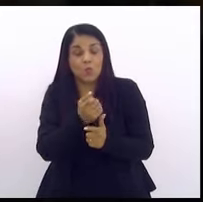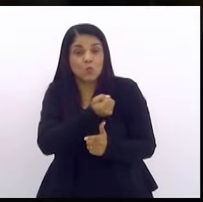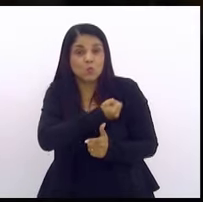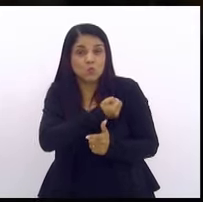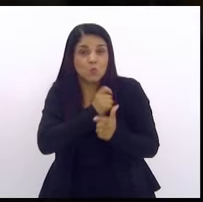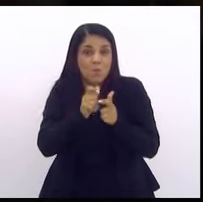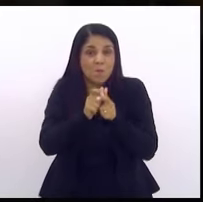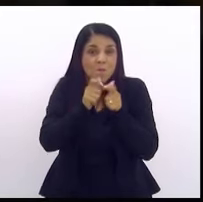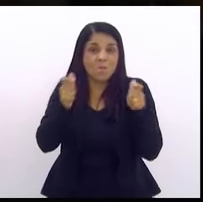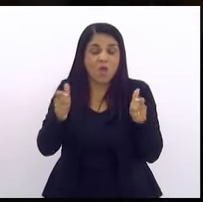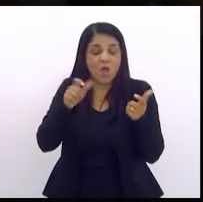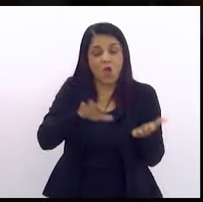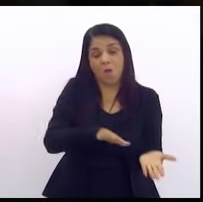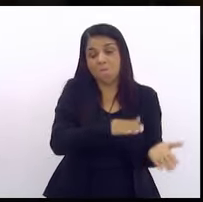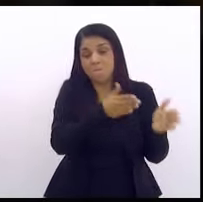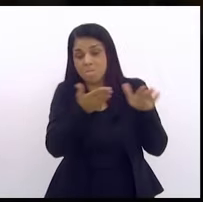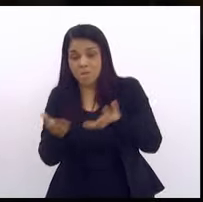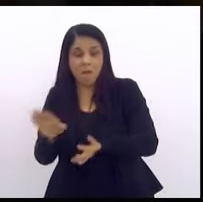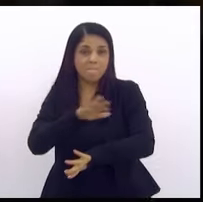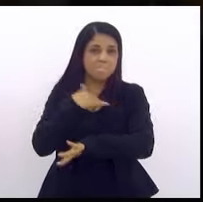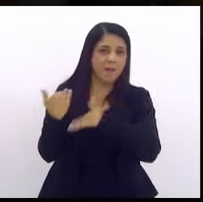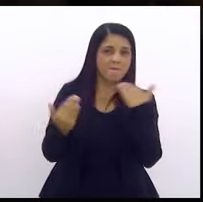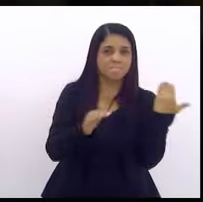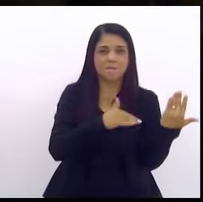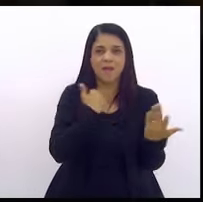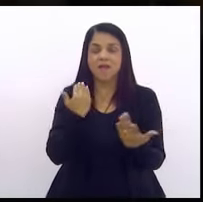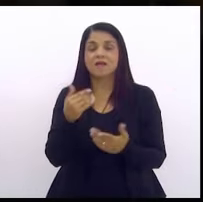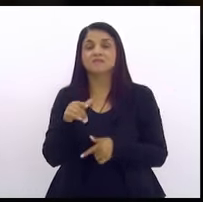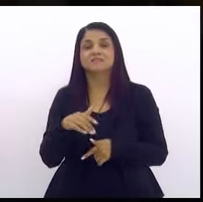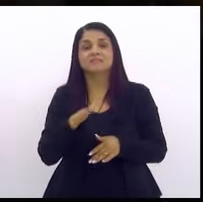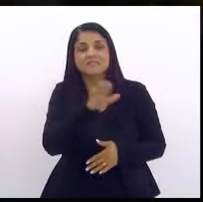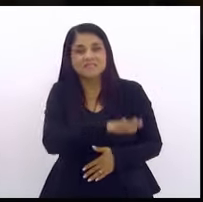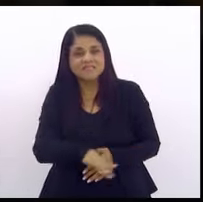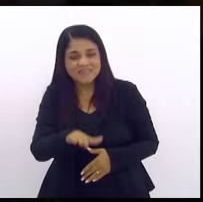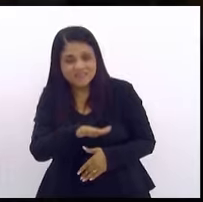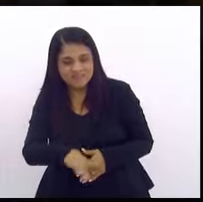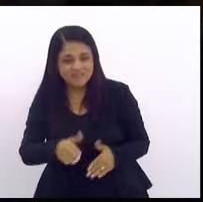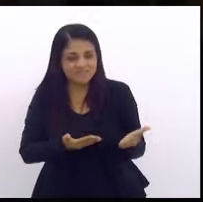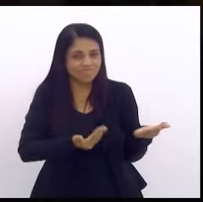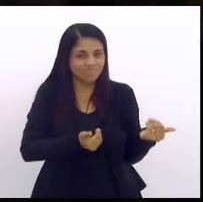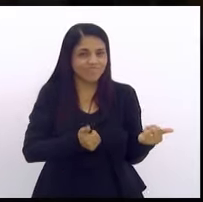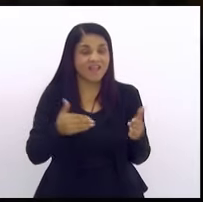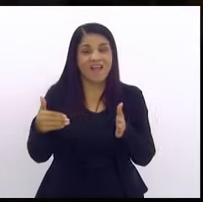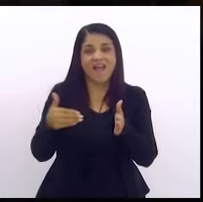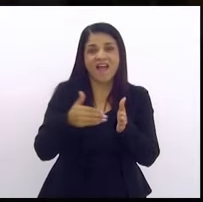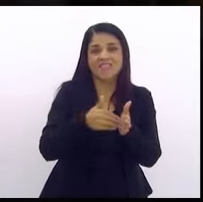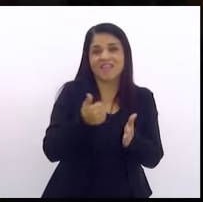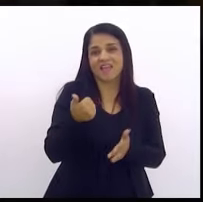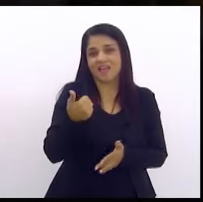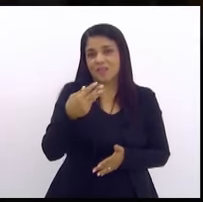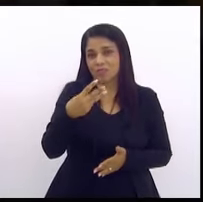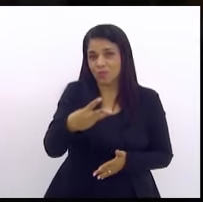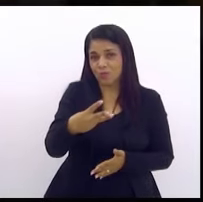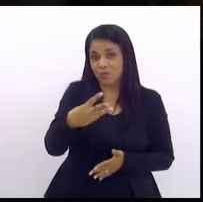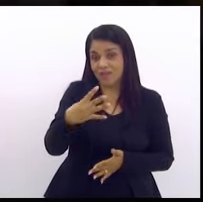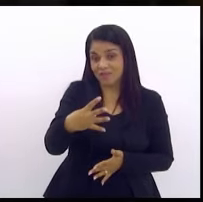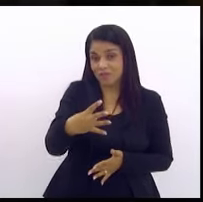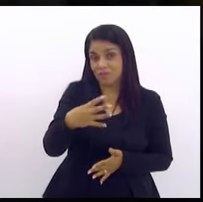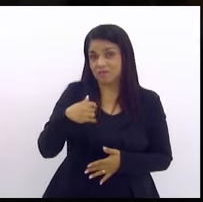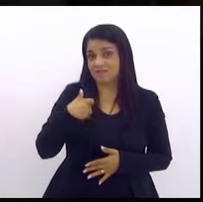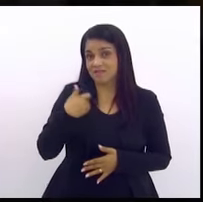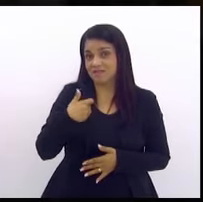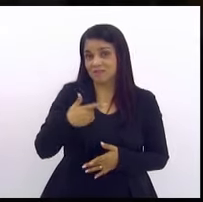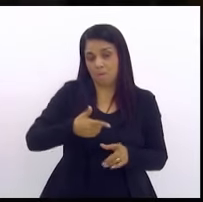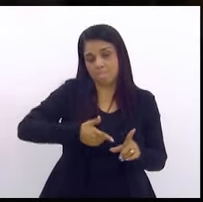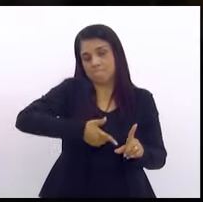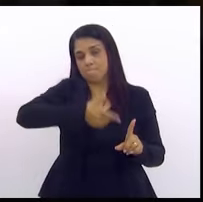de mortes de vítimas de crianças e adolescentes até 14 anos por arma de fogo. Isso